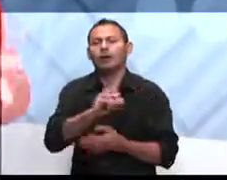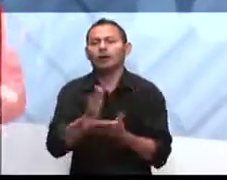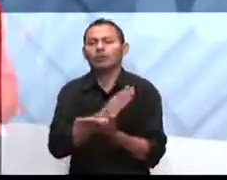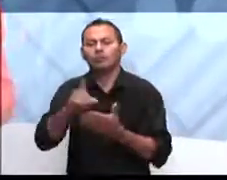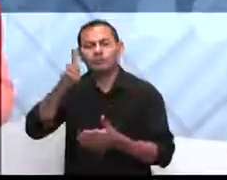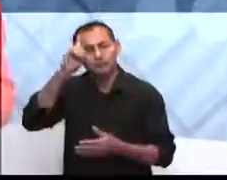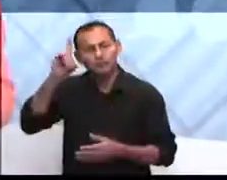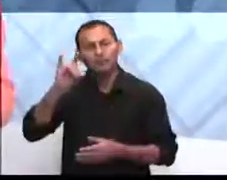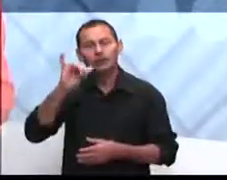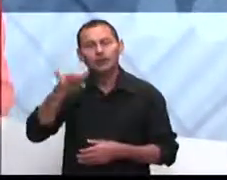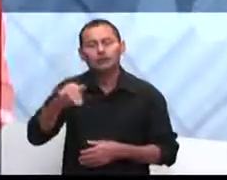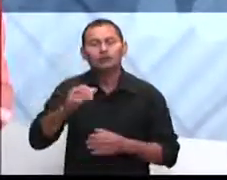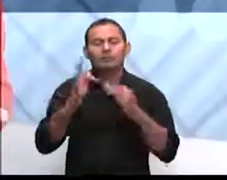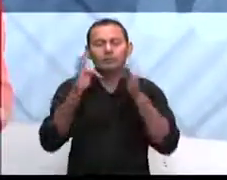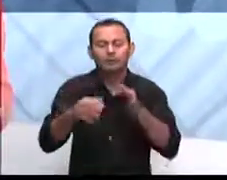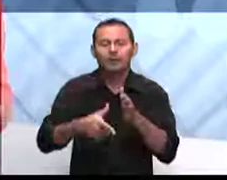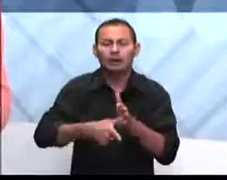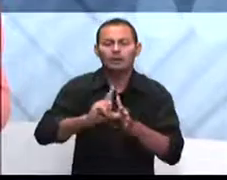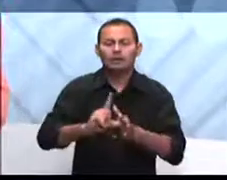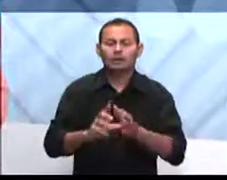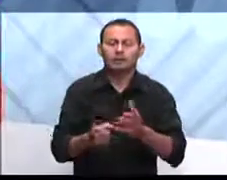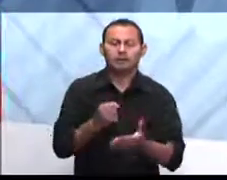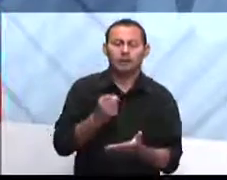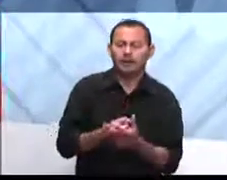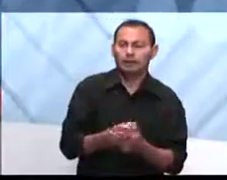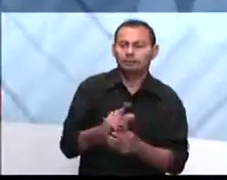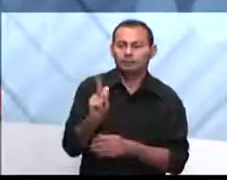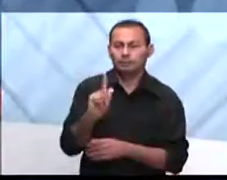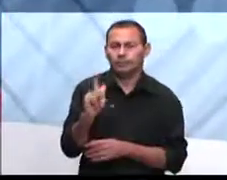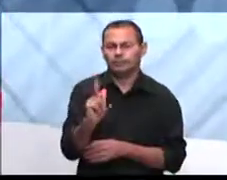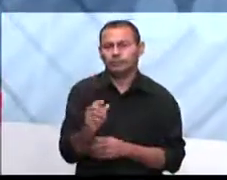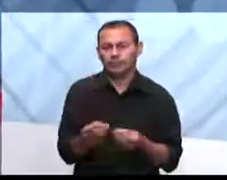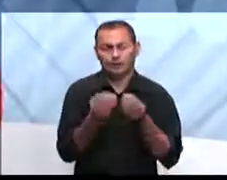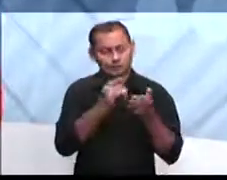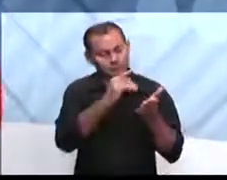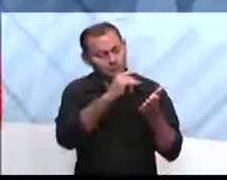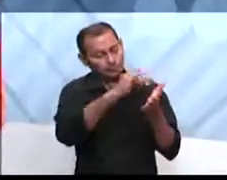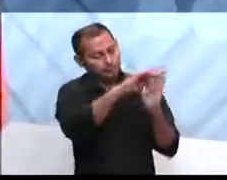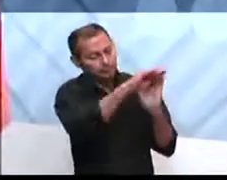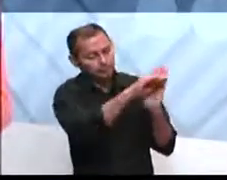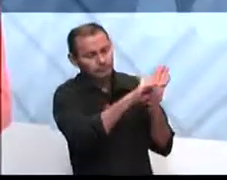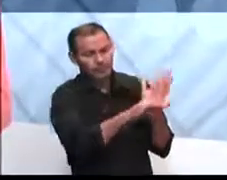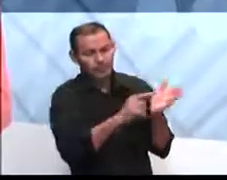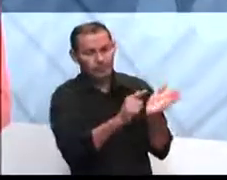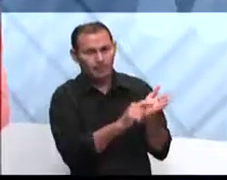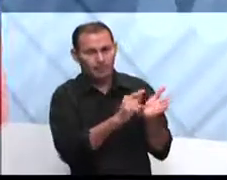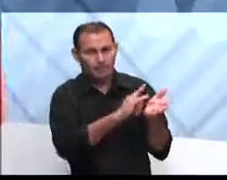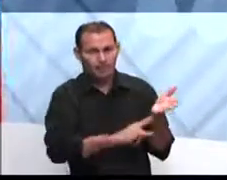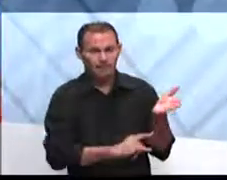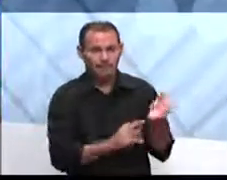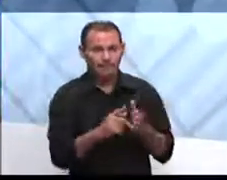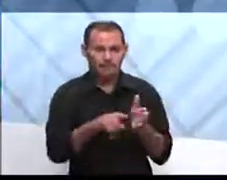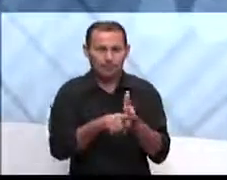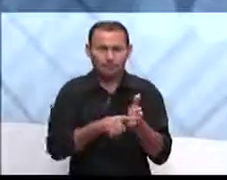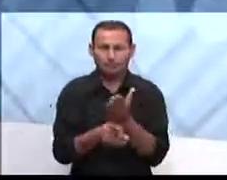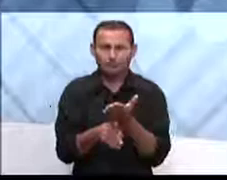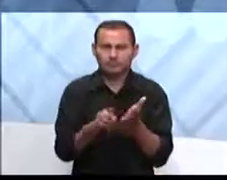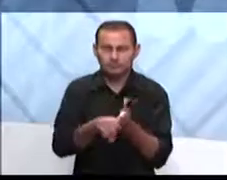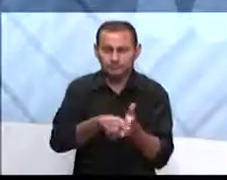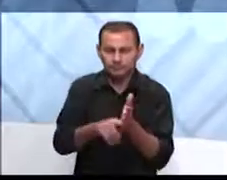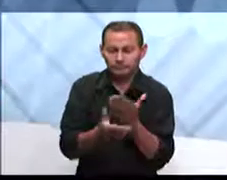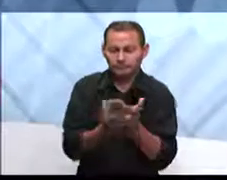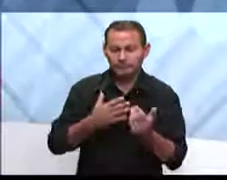e aí o finalzinho, antes de fechar a conta, o gerente ali, ele dá ali a pesquisa de